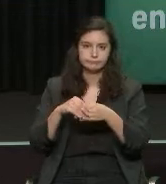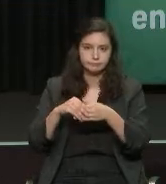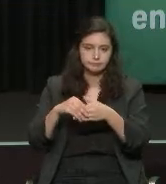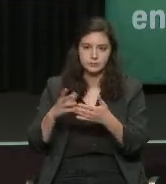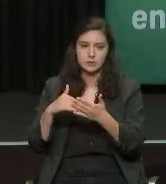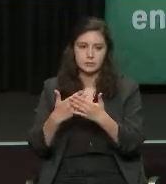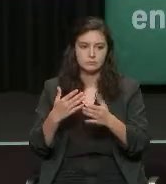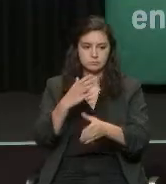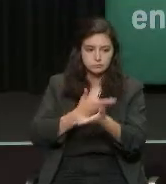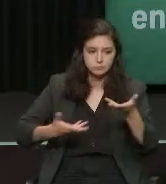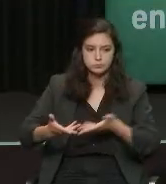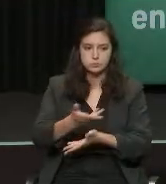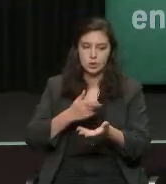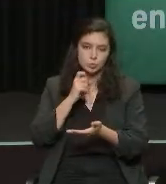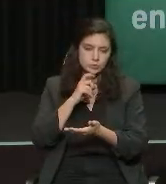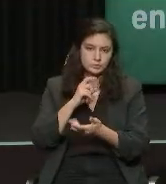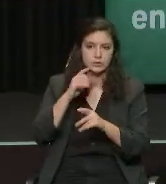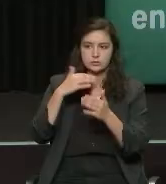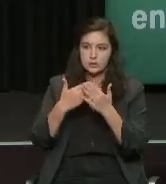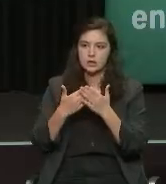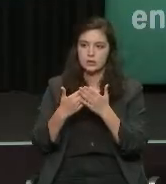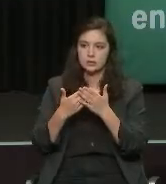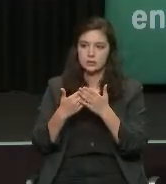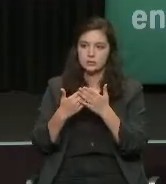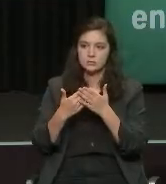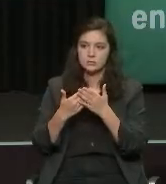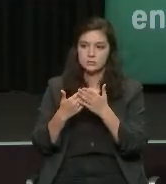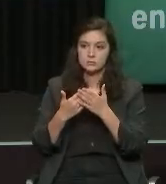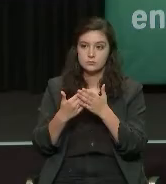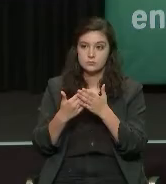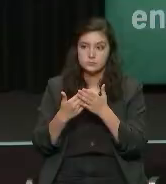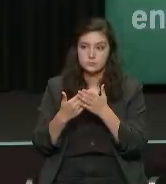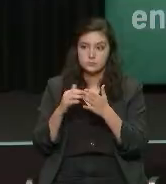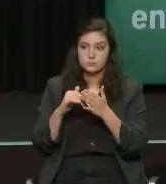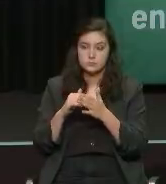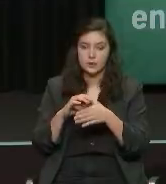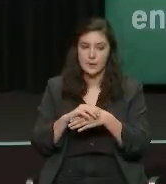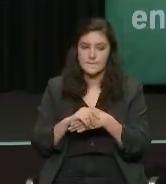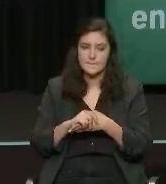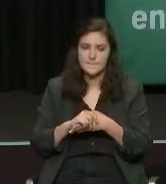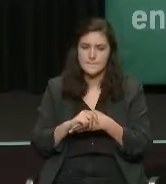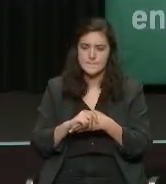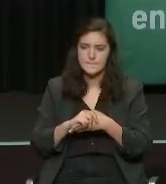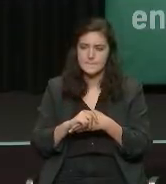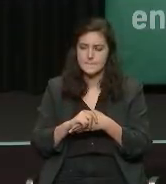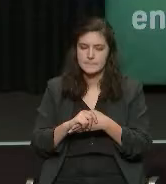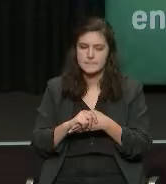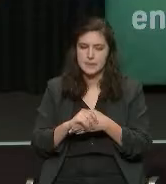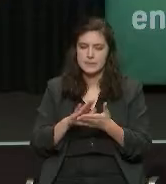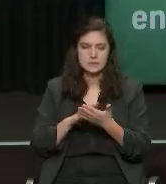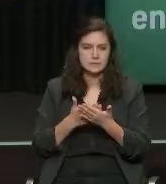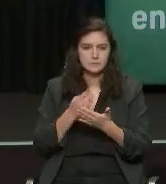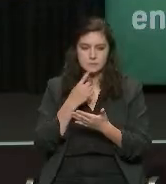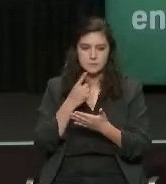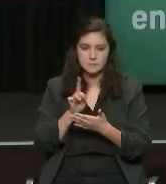growing computing capabilities with new techniques of AI and high-resolution satellite images, we will better understand the dynamics